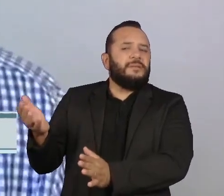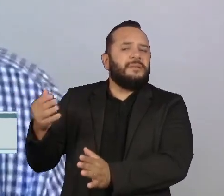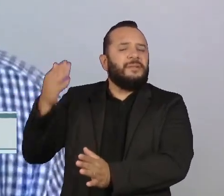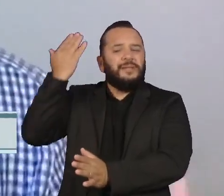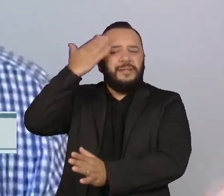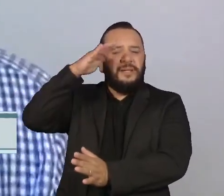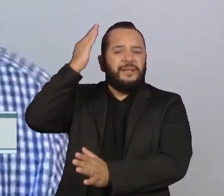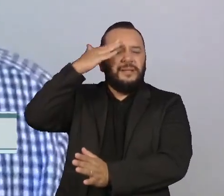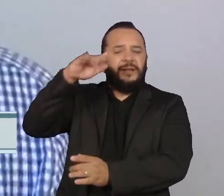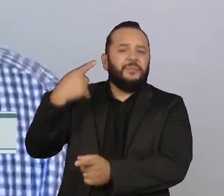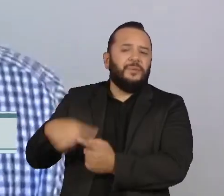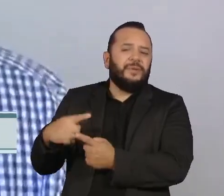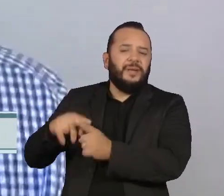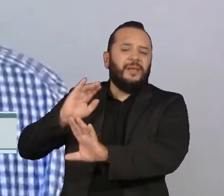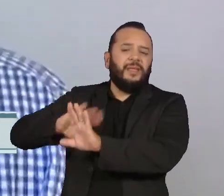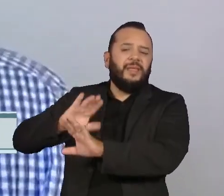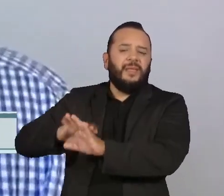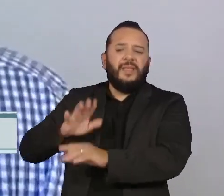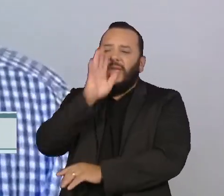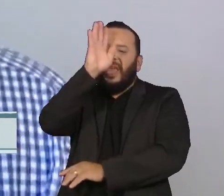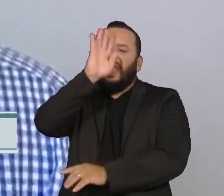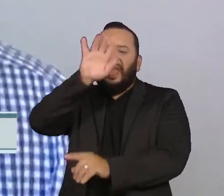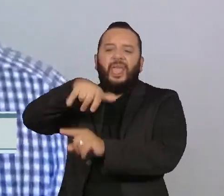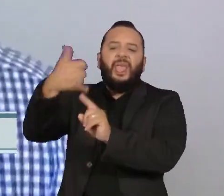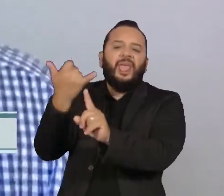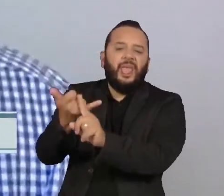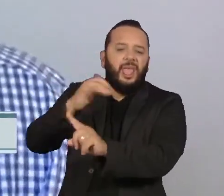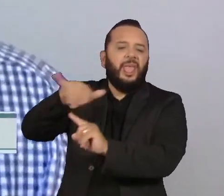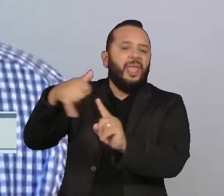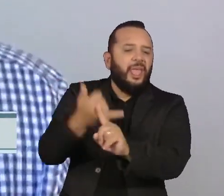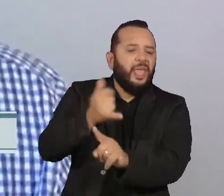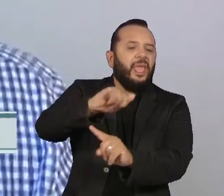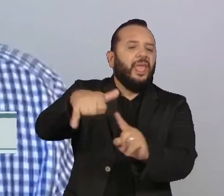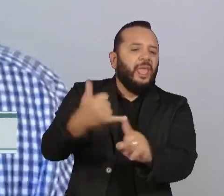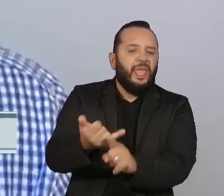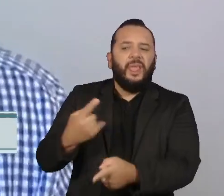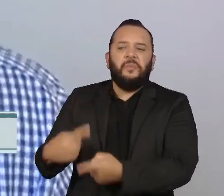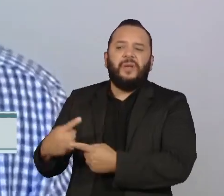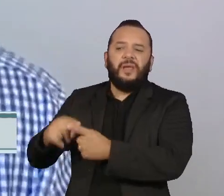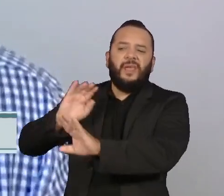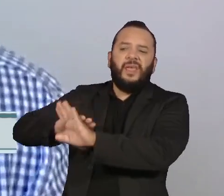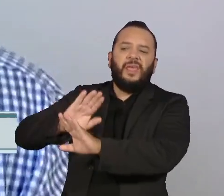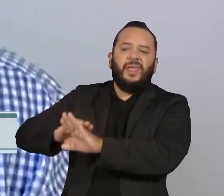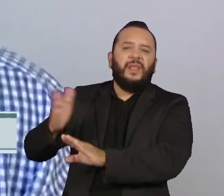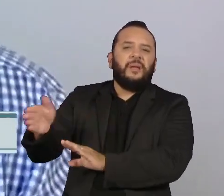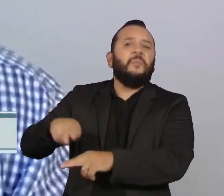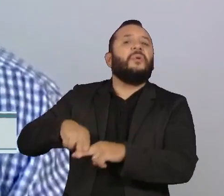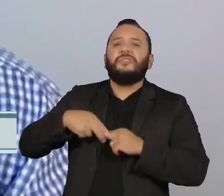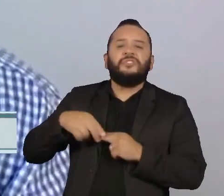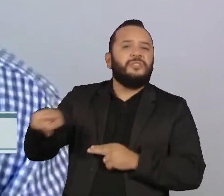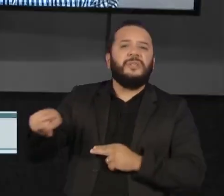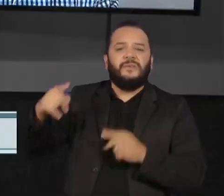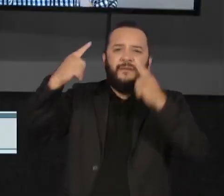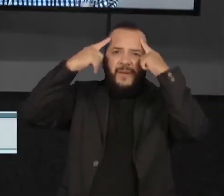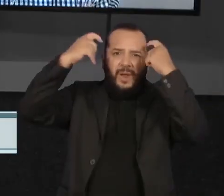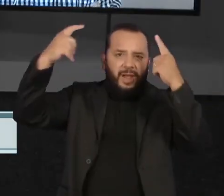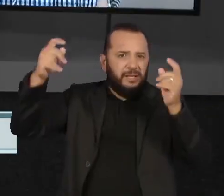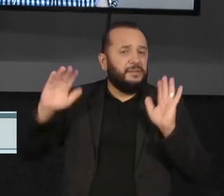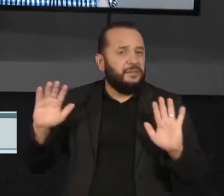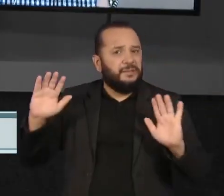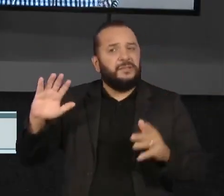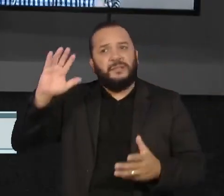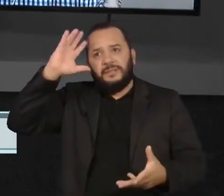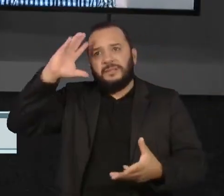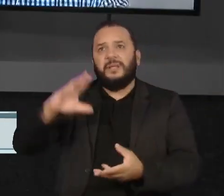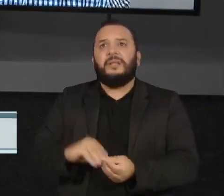entender o porquê, o que está levando aquele aluno a praticar o bullying. Quais são os motivos por trás daquele ato de violência? É